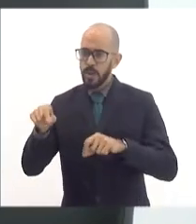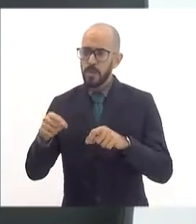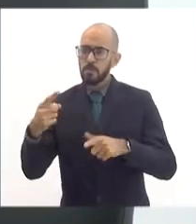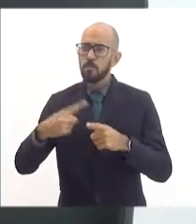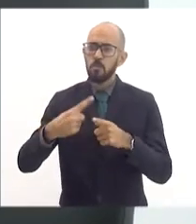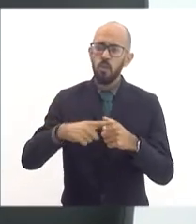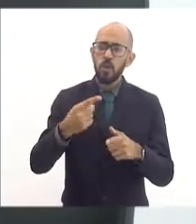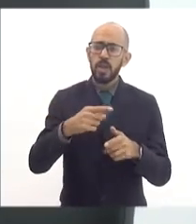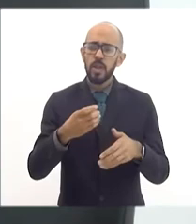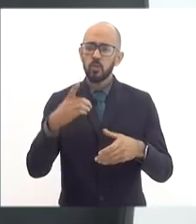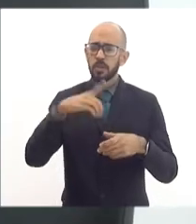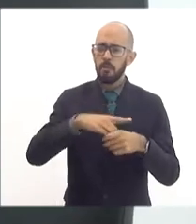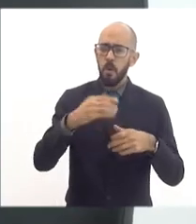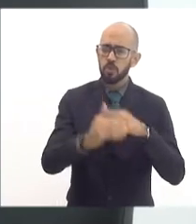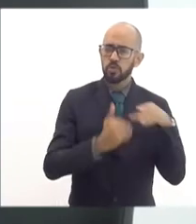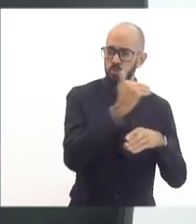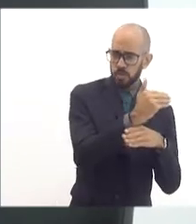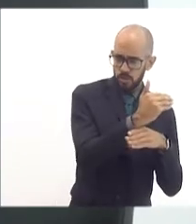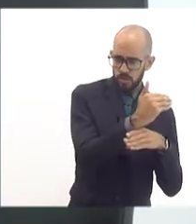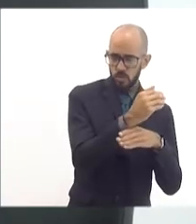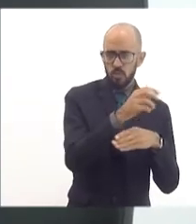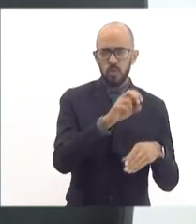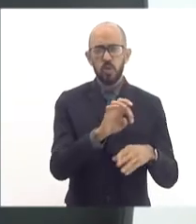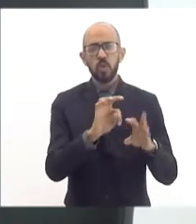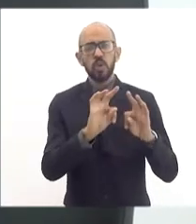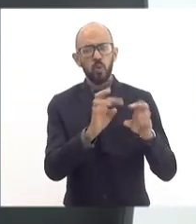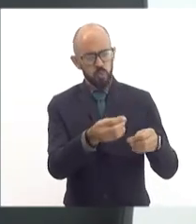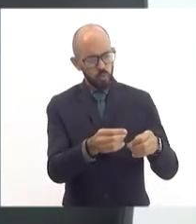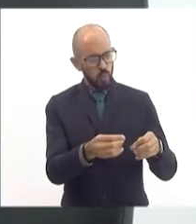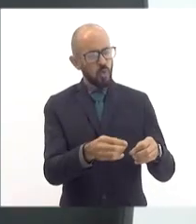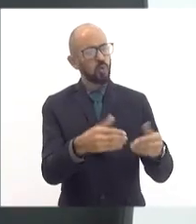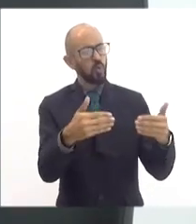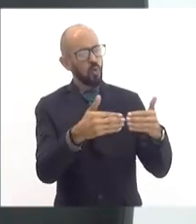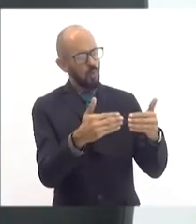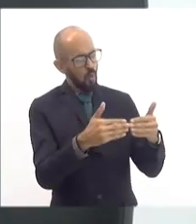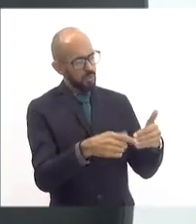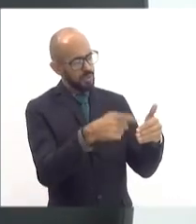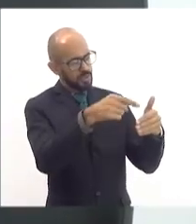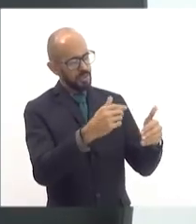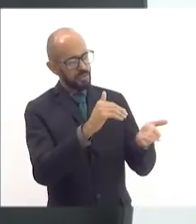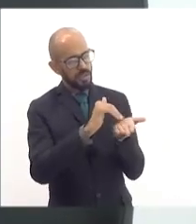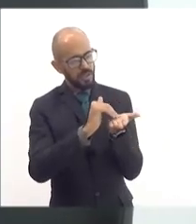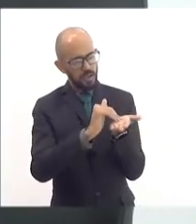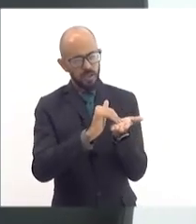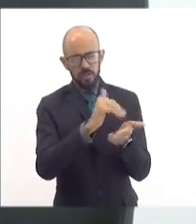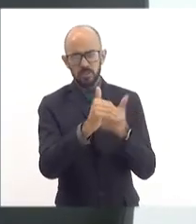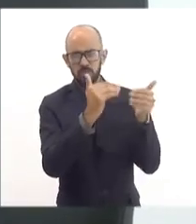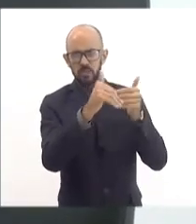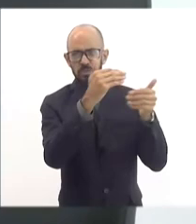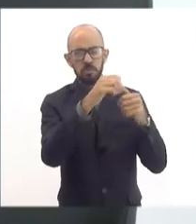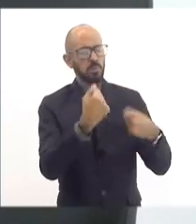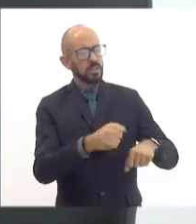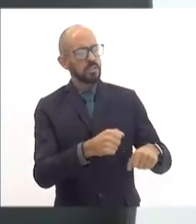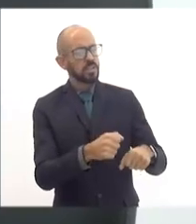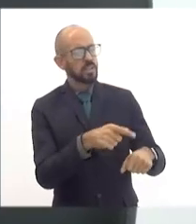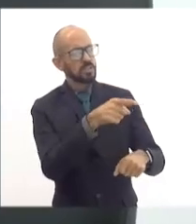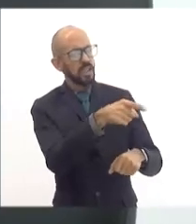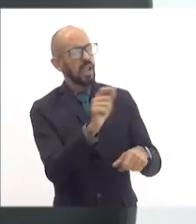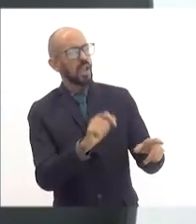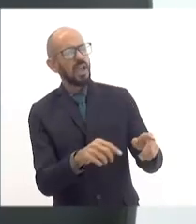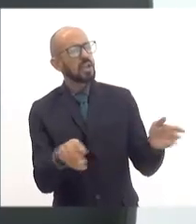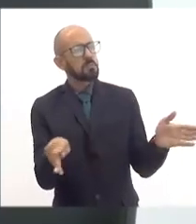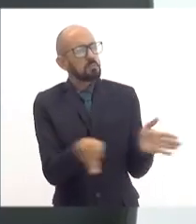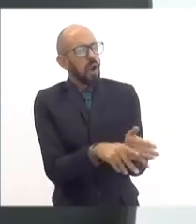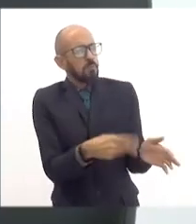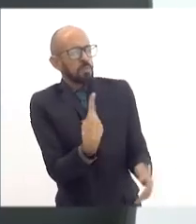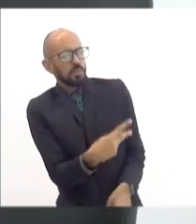o Fundo Soberano, e com toda a vênia da Secretaria de Desenvolvimento, deve ser presidido pela Secretaria de Desenvolvimento. Quer dizer, eu